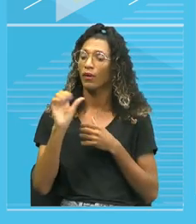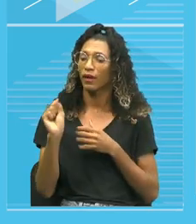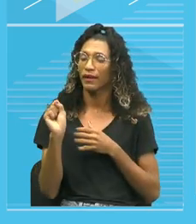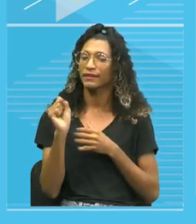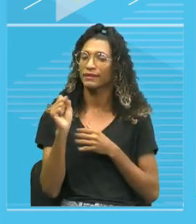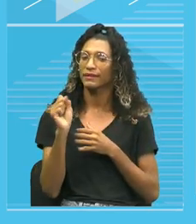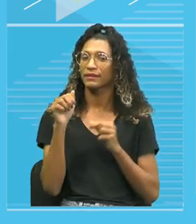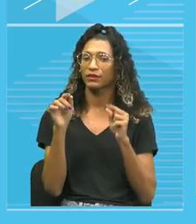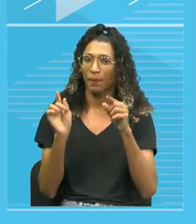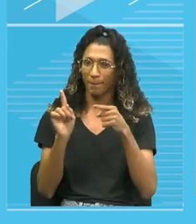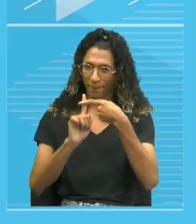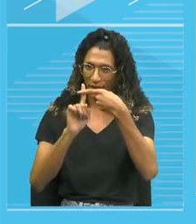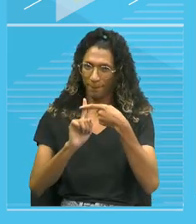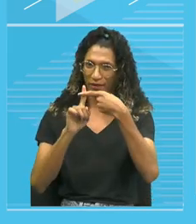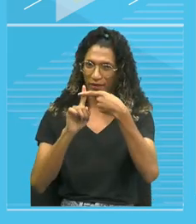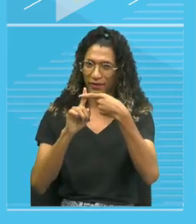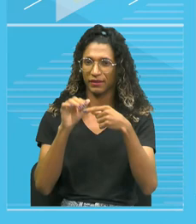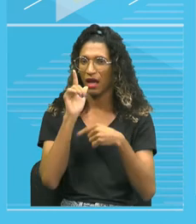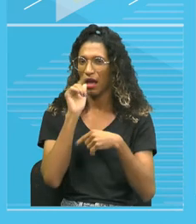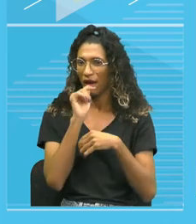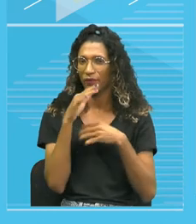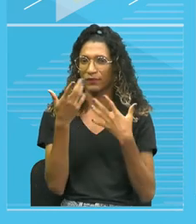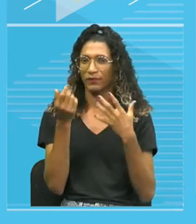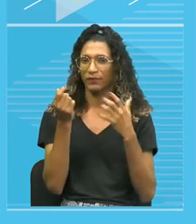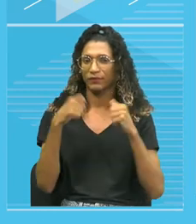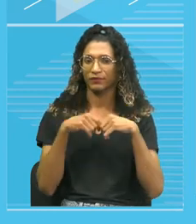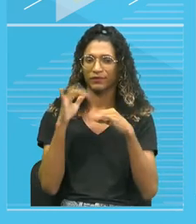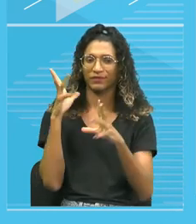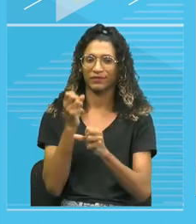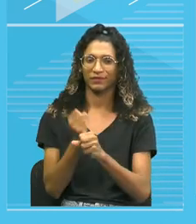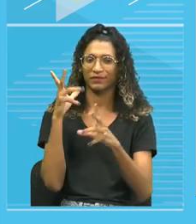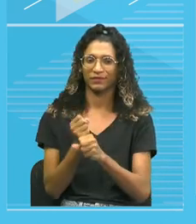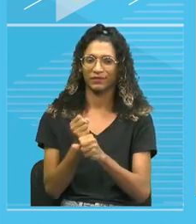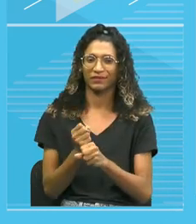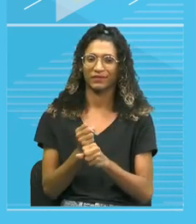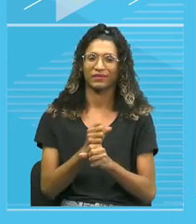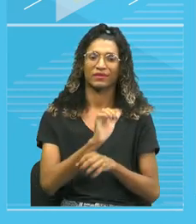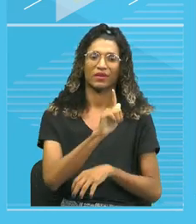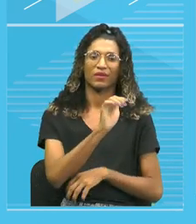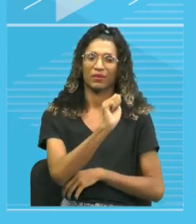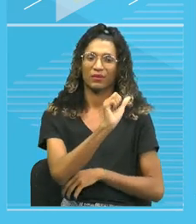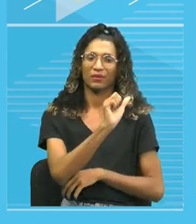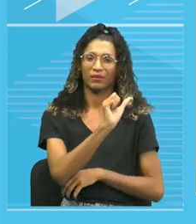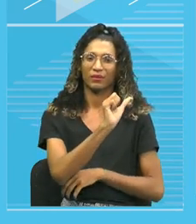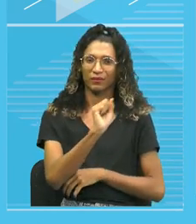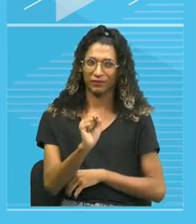então a gente vai fazer a soma deles ó o gás carbônico é menos 393,3